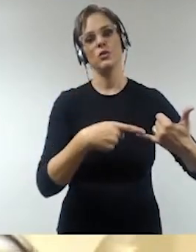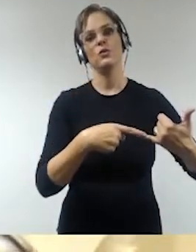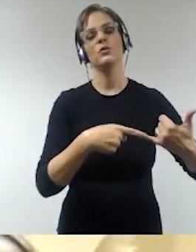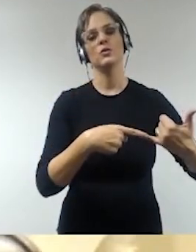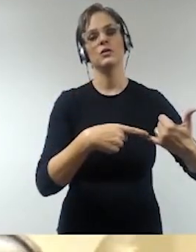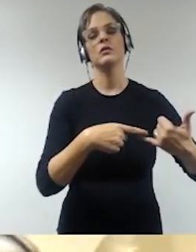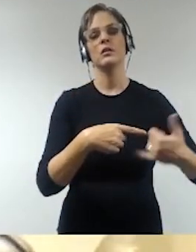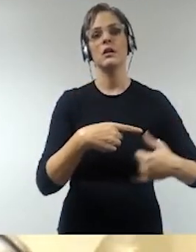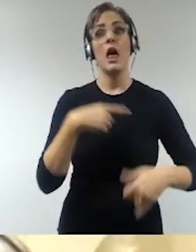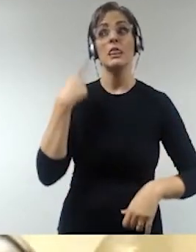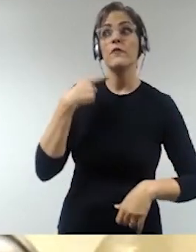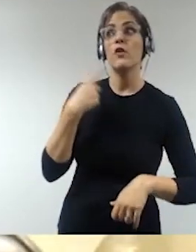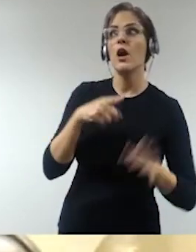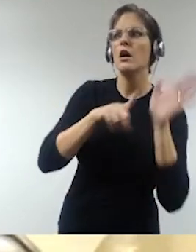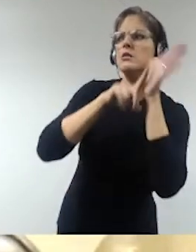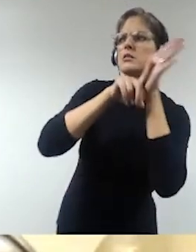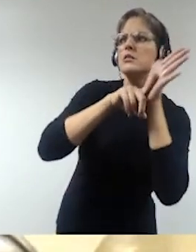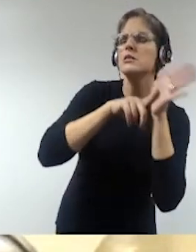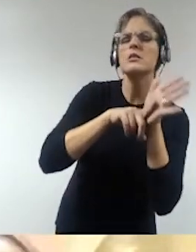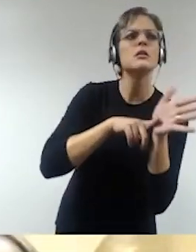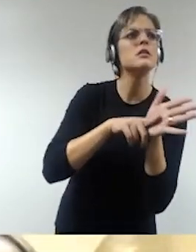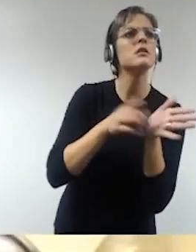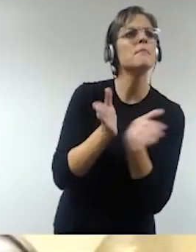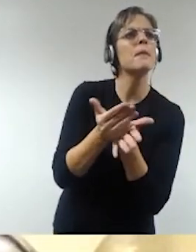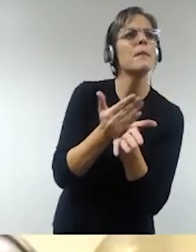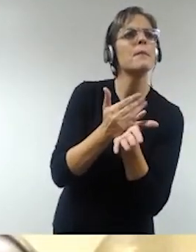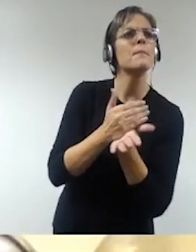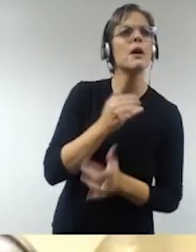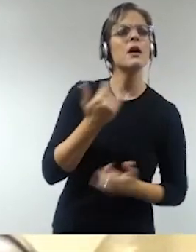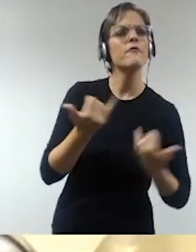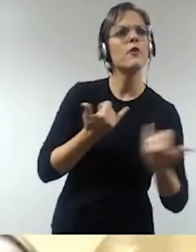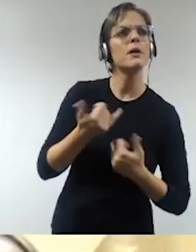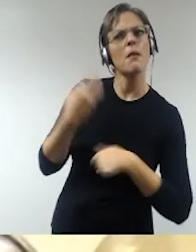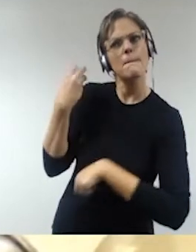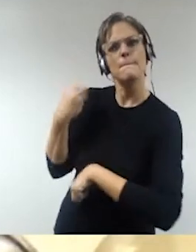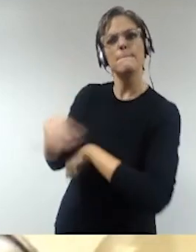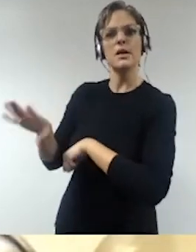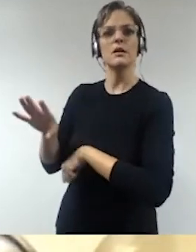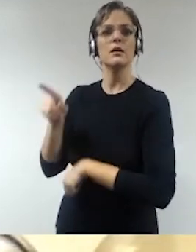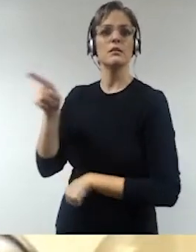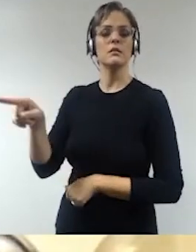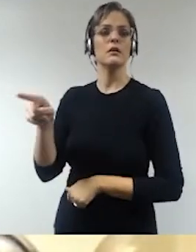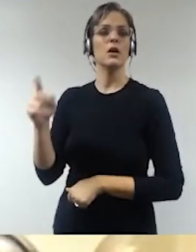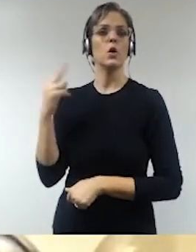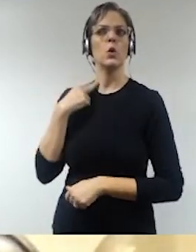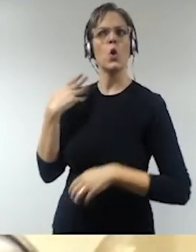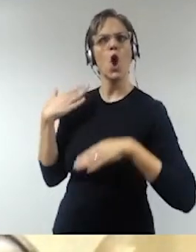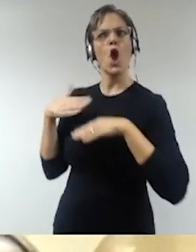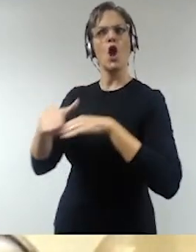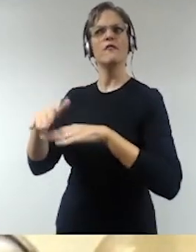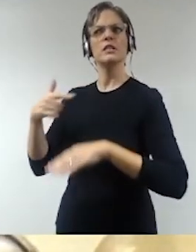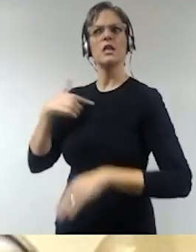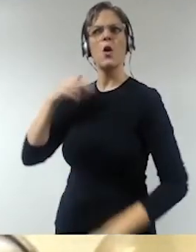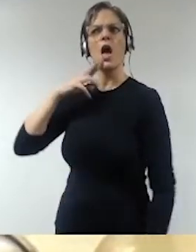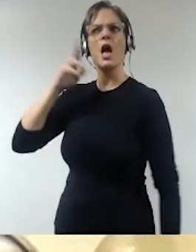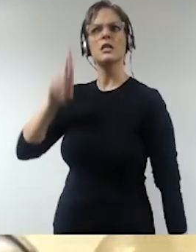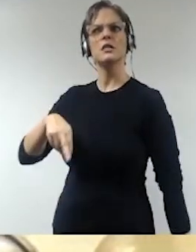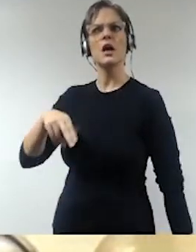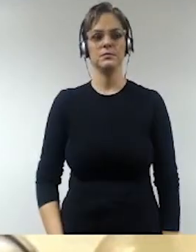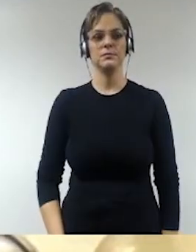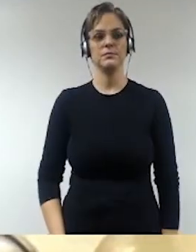atrás do material técnico, de tudo, para convencer o juiz de que nós temos razão num ou no